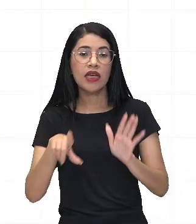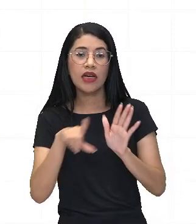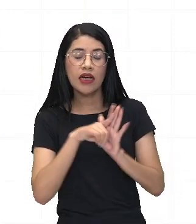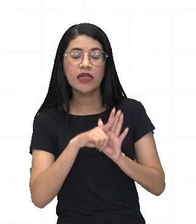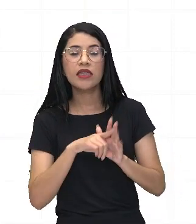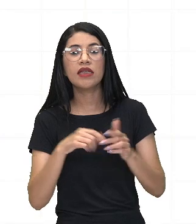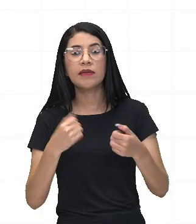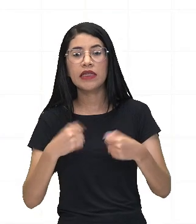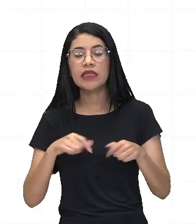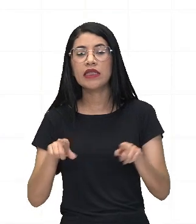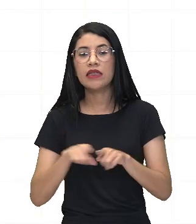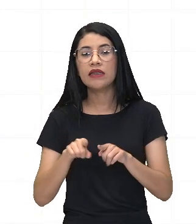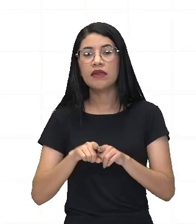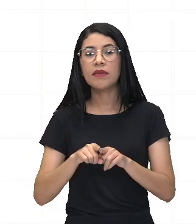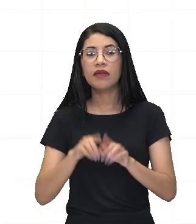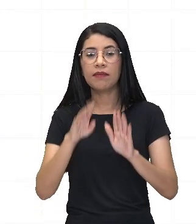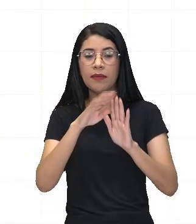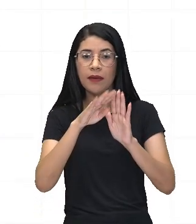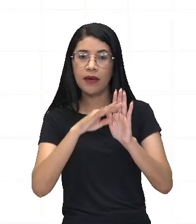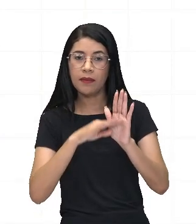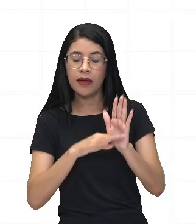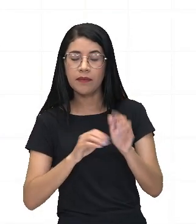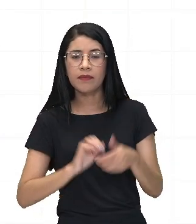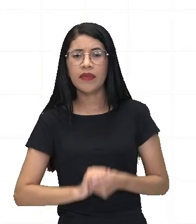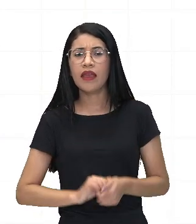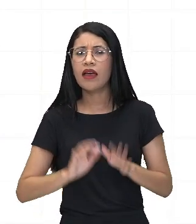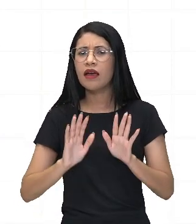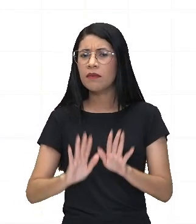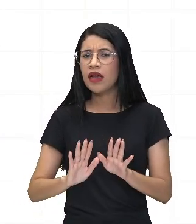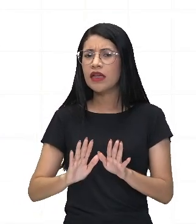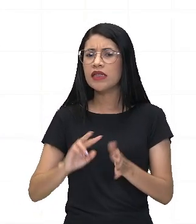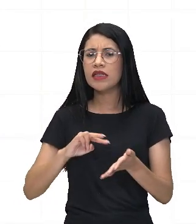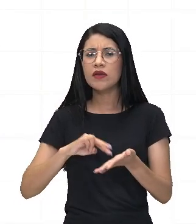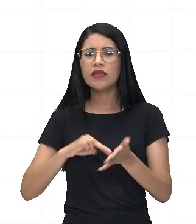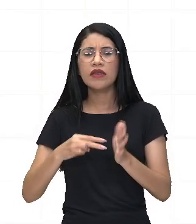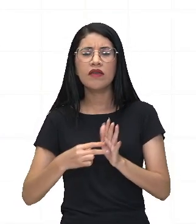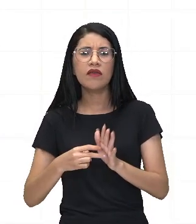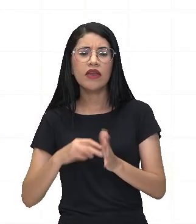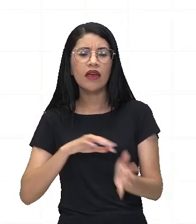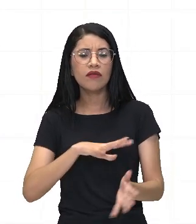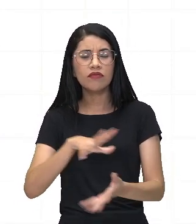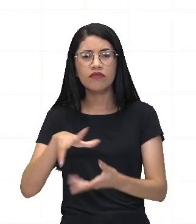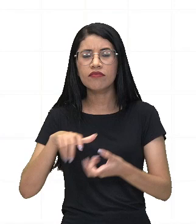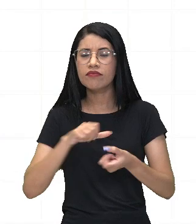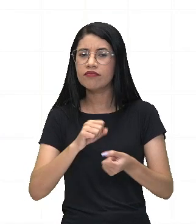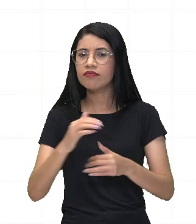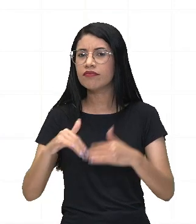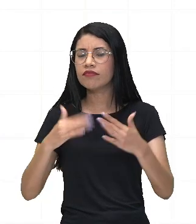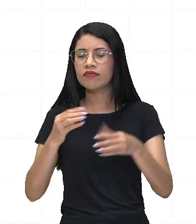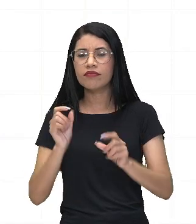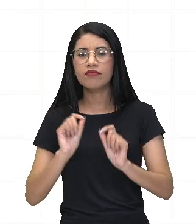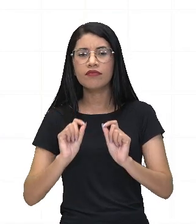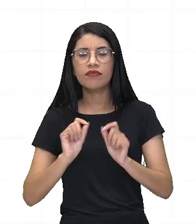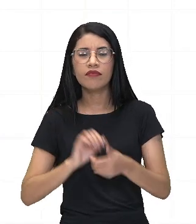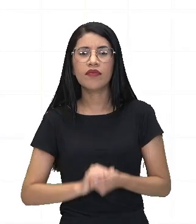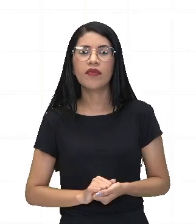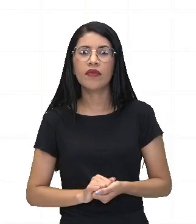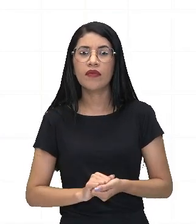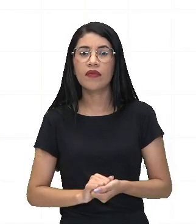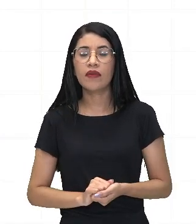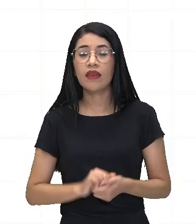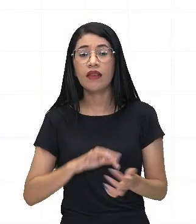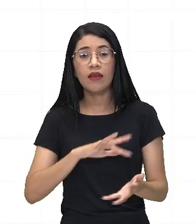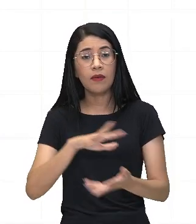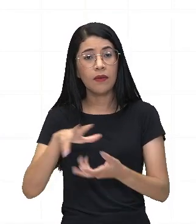nossas leis ambientais. Professora, mas o que é o desenvolvimento sustentável? O desenvolvimento sustentável é